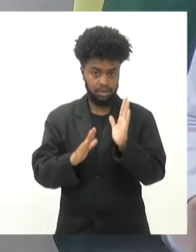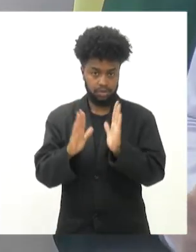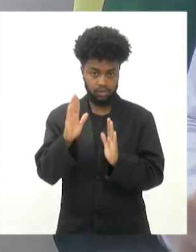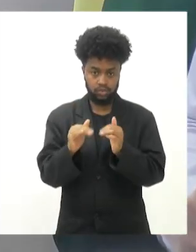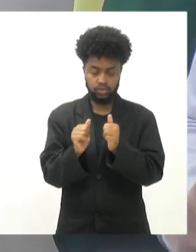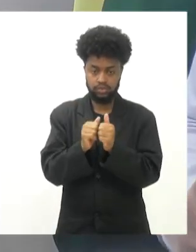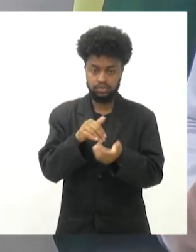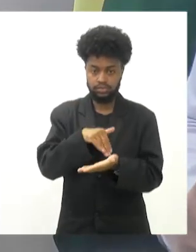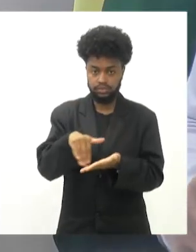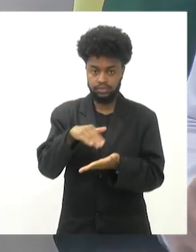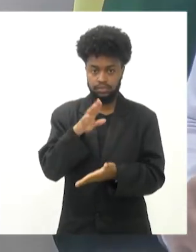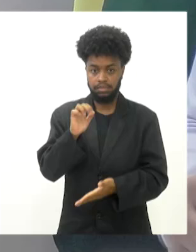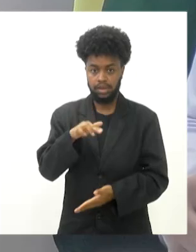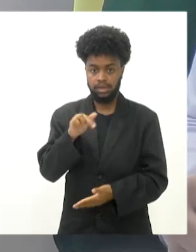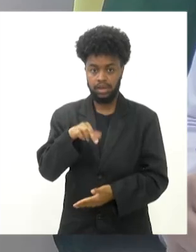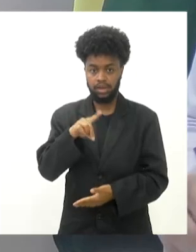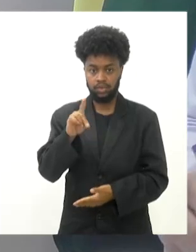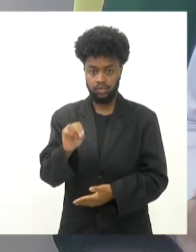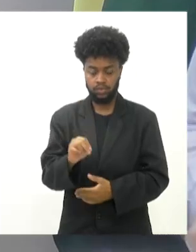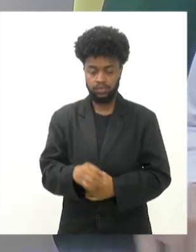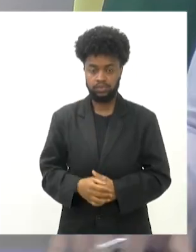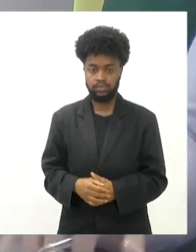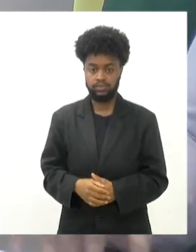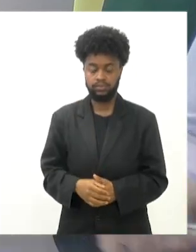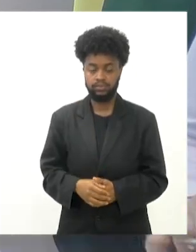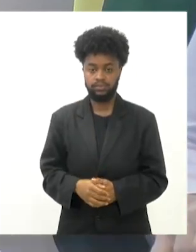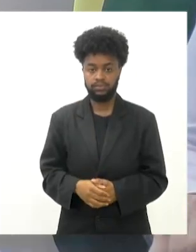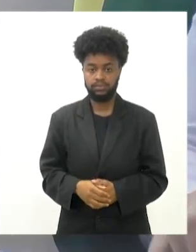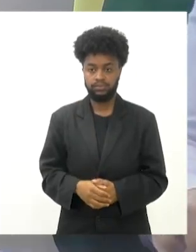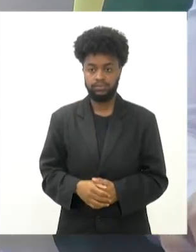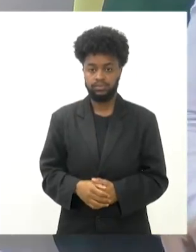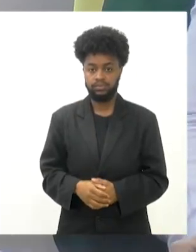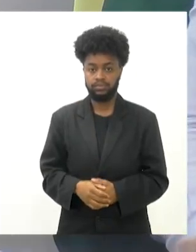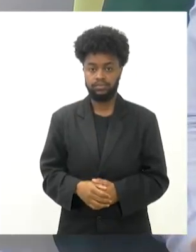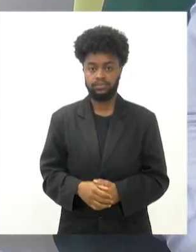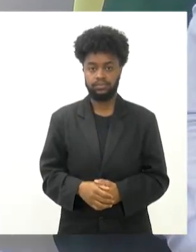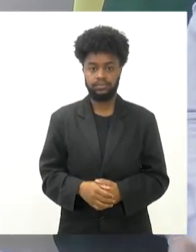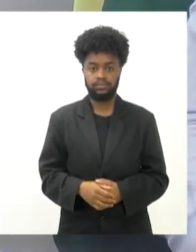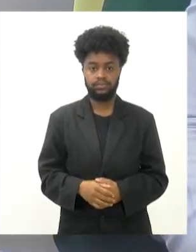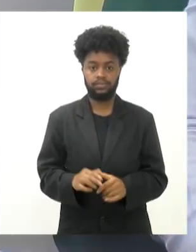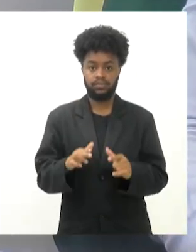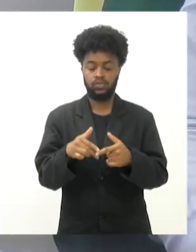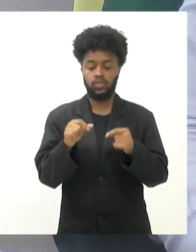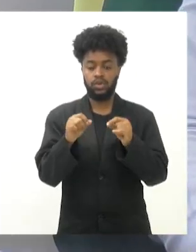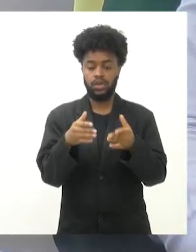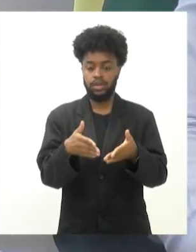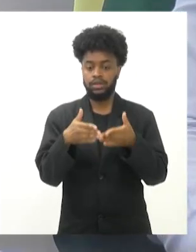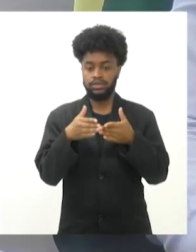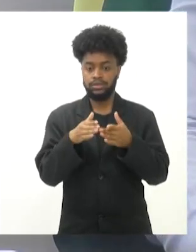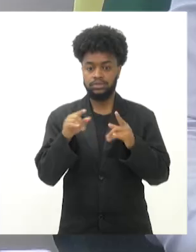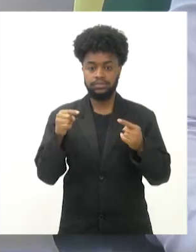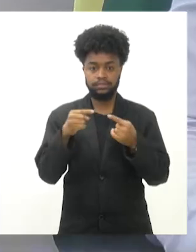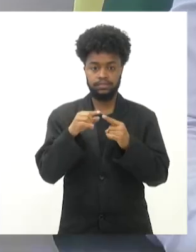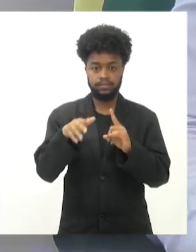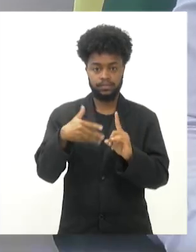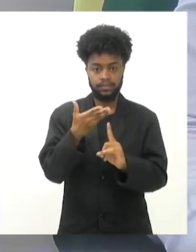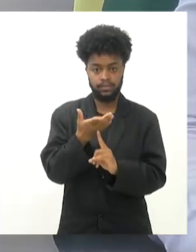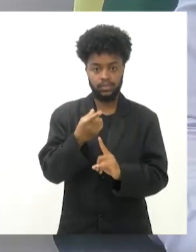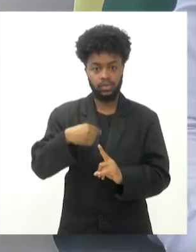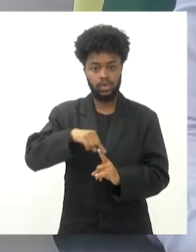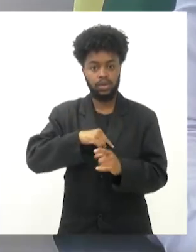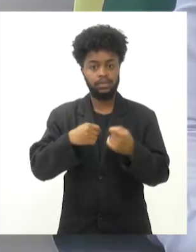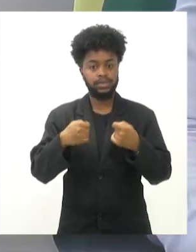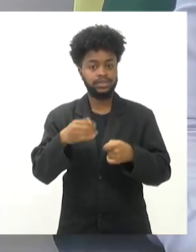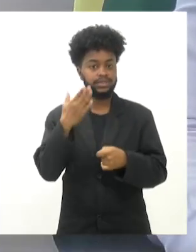junto com o secretário Bernardo Rossi, justamente por conta das licenças ambientais, para que a gente possa